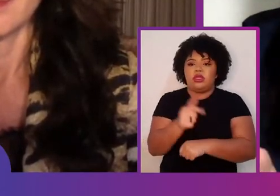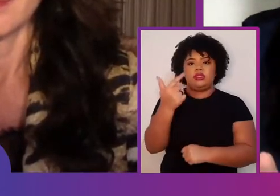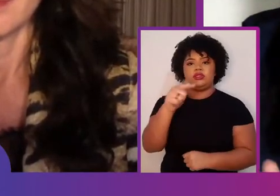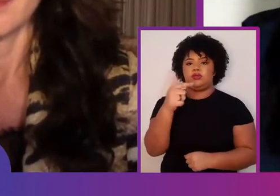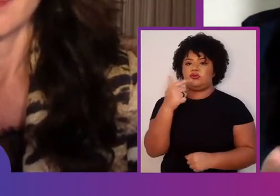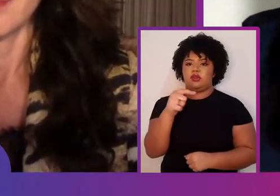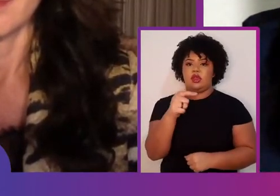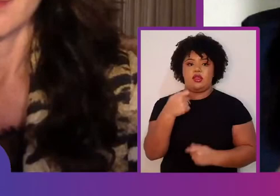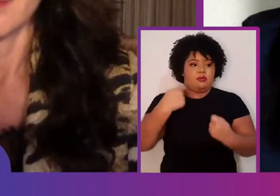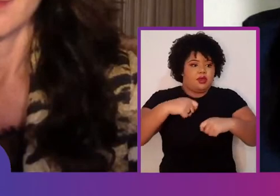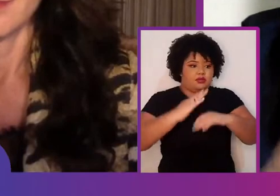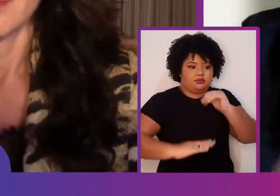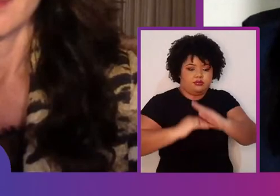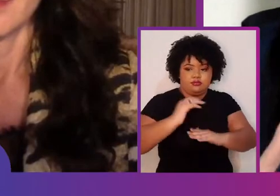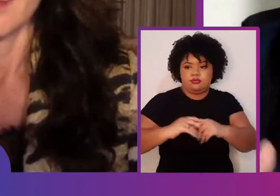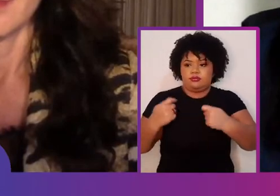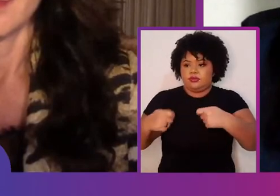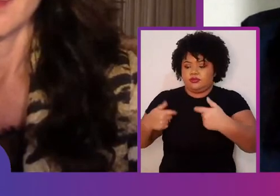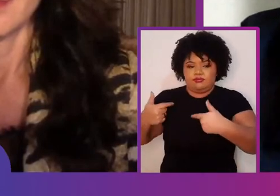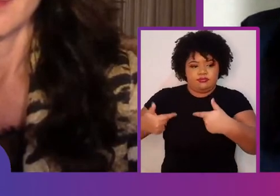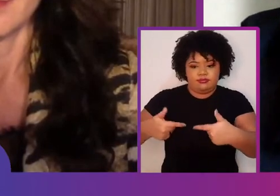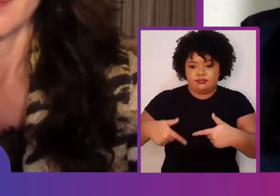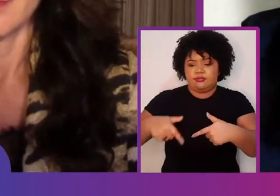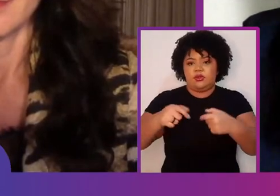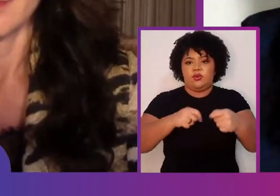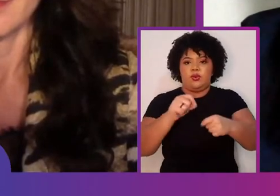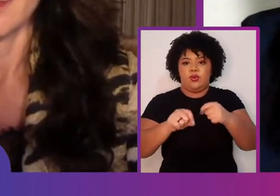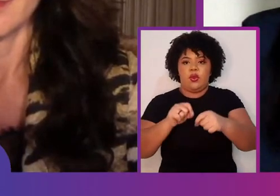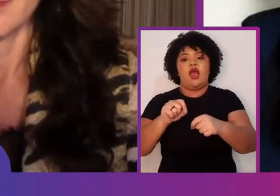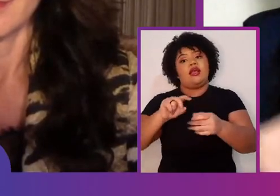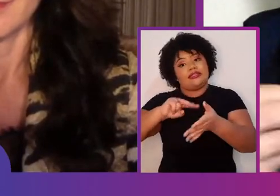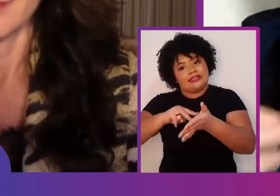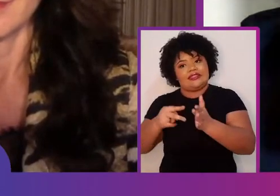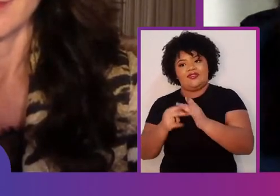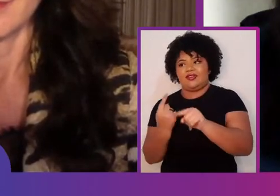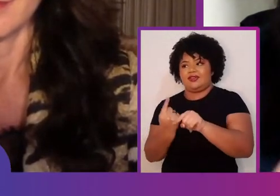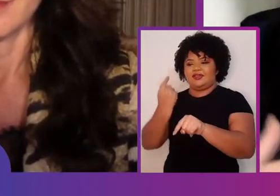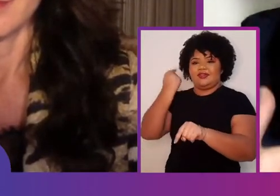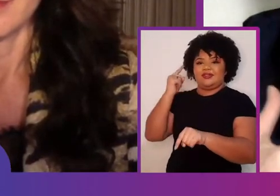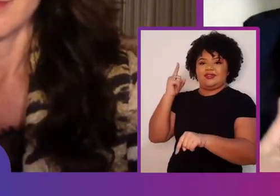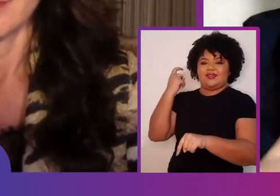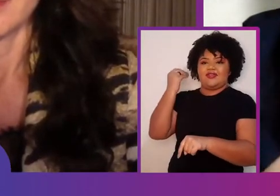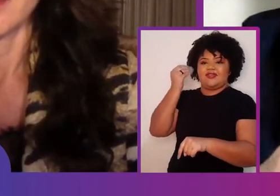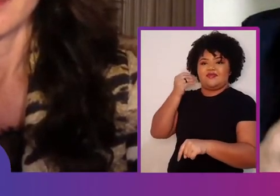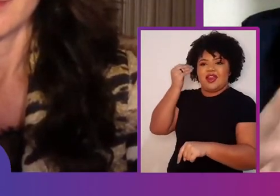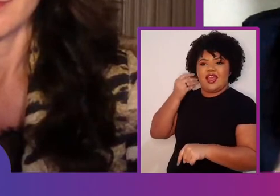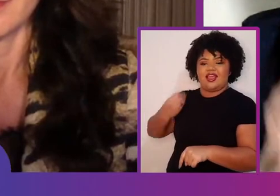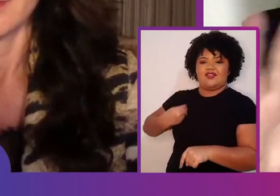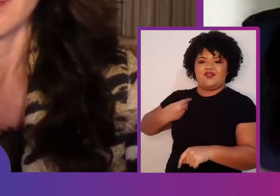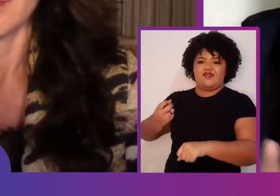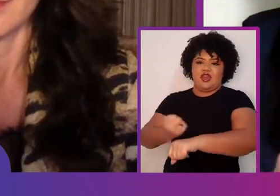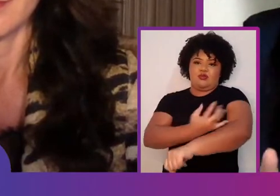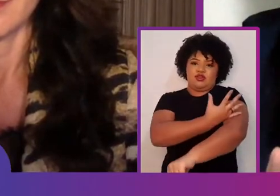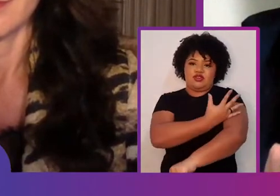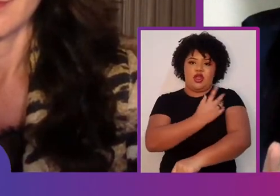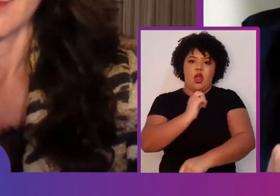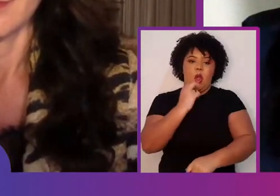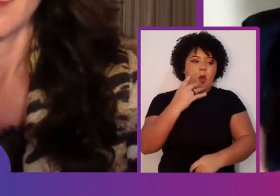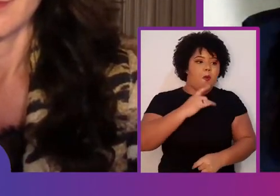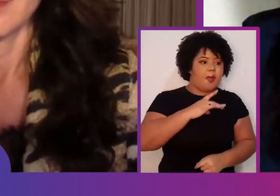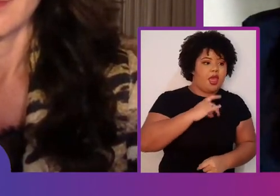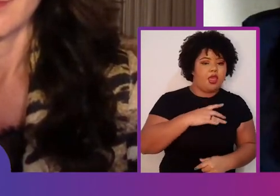fazendo alguma coisa, e isso é fruto da sua vivência emocional. Ou ele vai estar excitado, ou ele vai estar buscando, ou ele vai estar com medo, alguma coisa